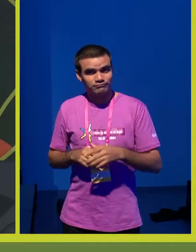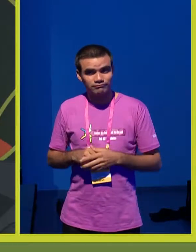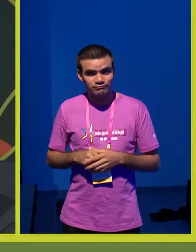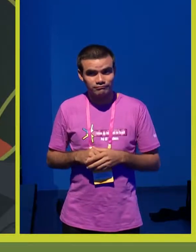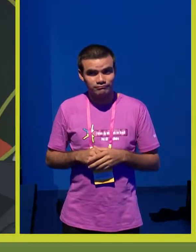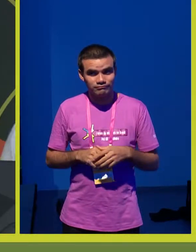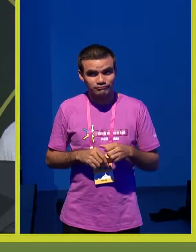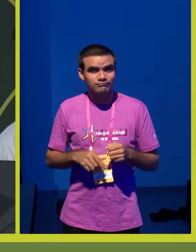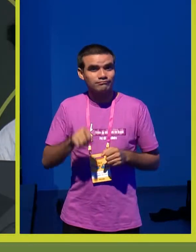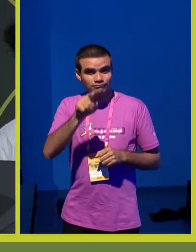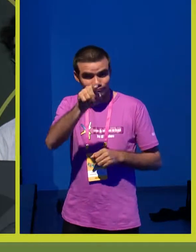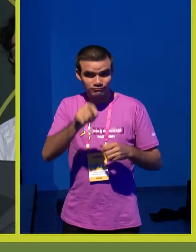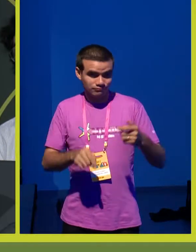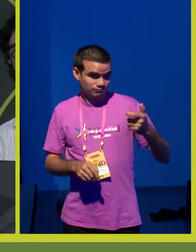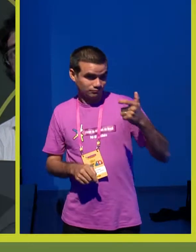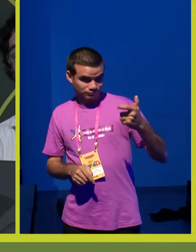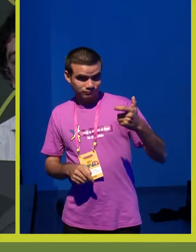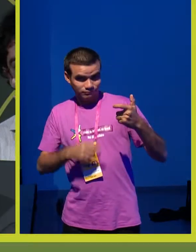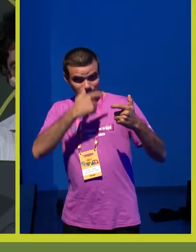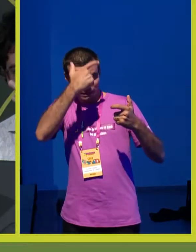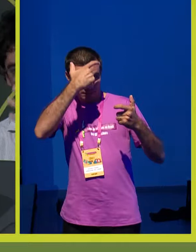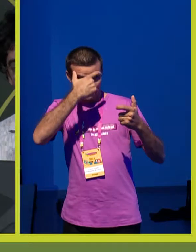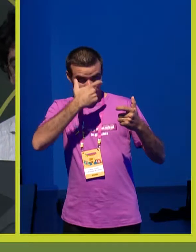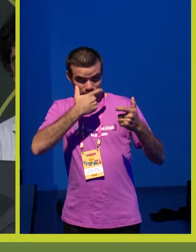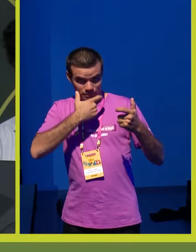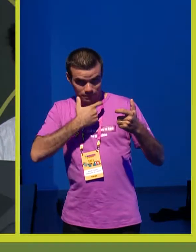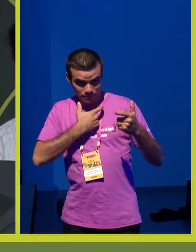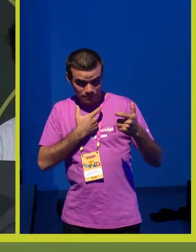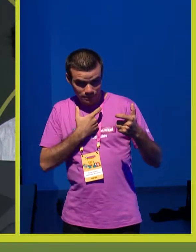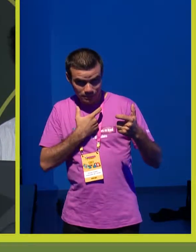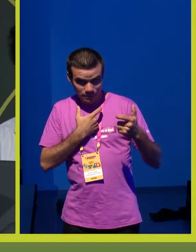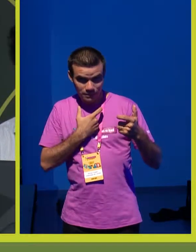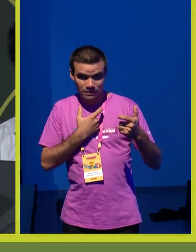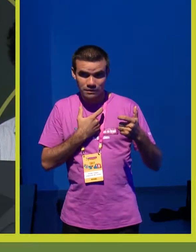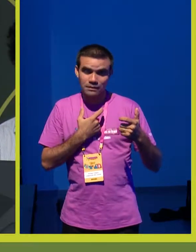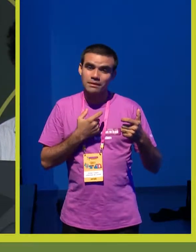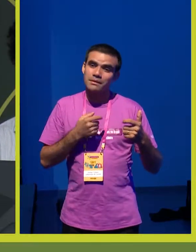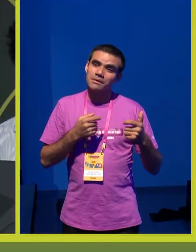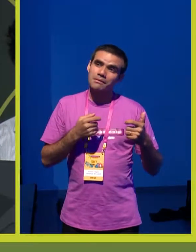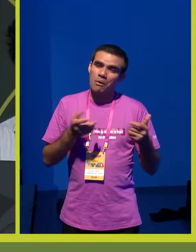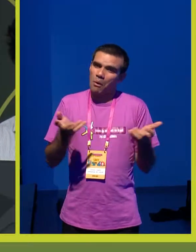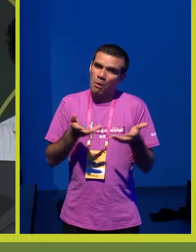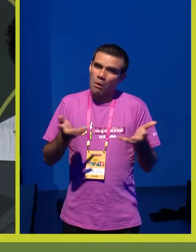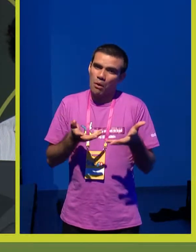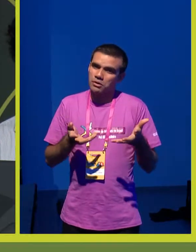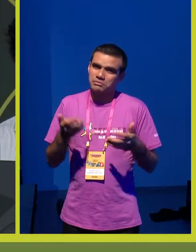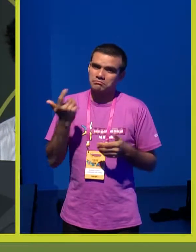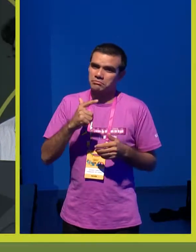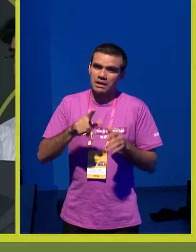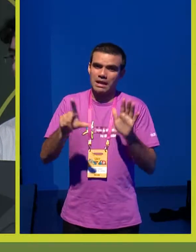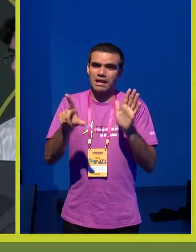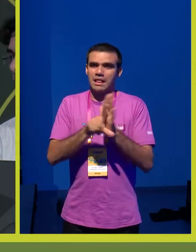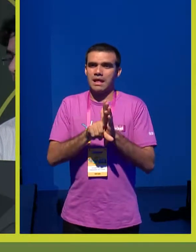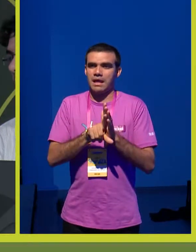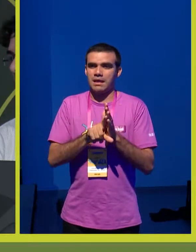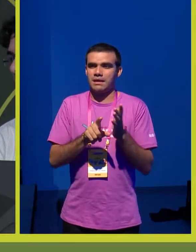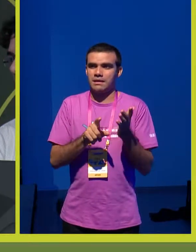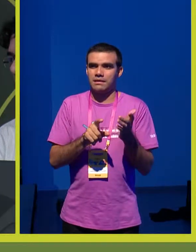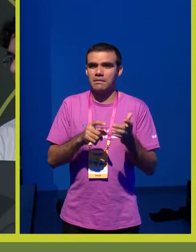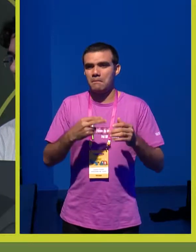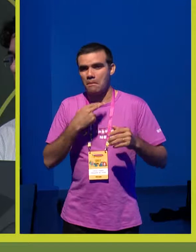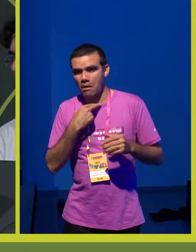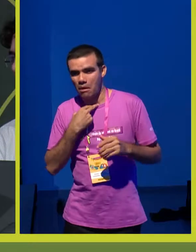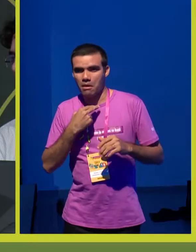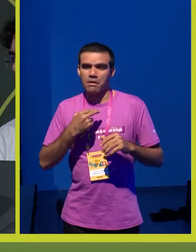você fazendo o uso de biometria facial no teu smartphone hoje não existe uma legislação clara a respeito